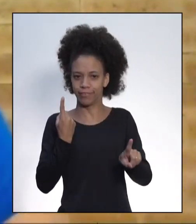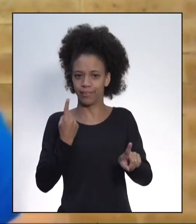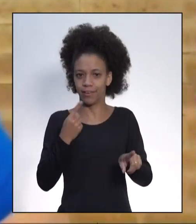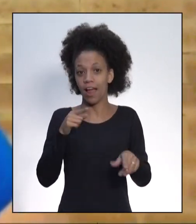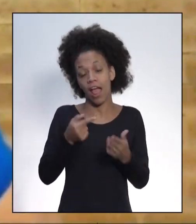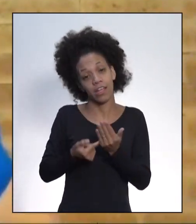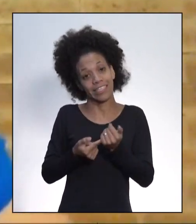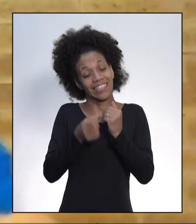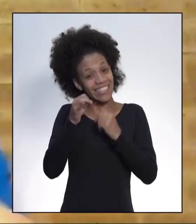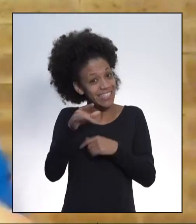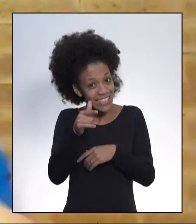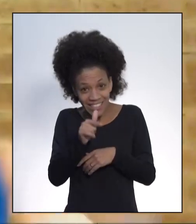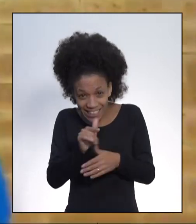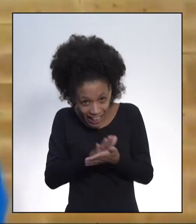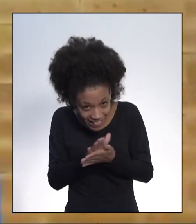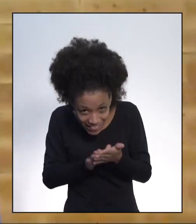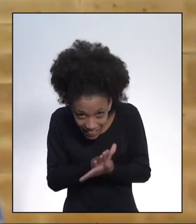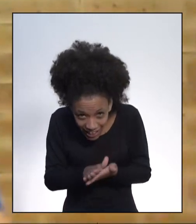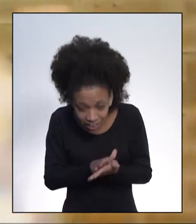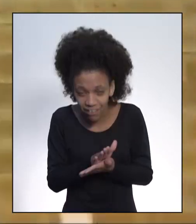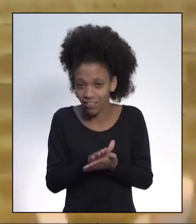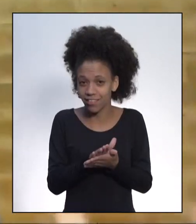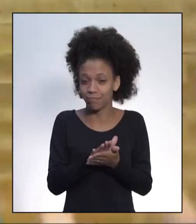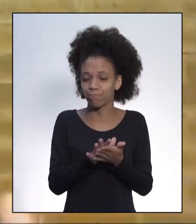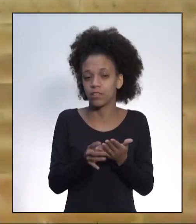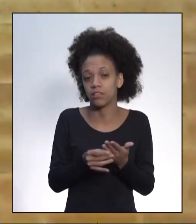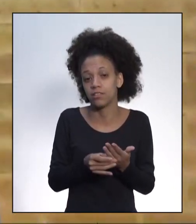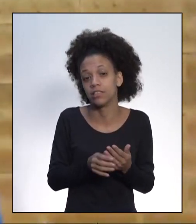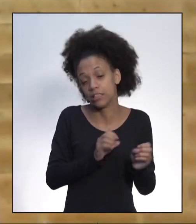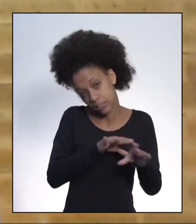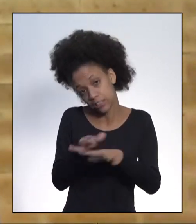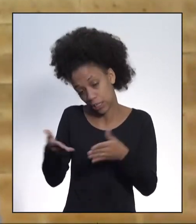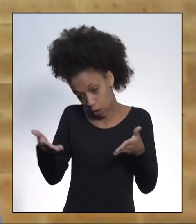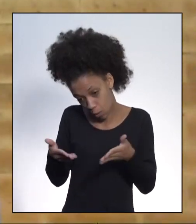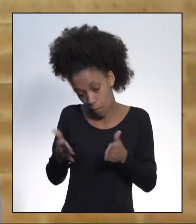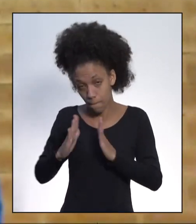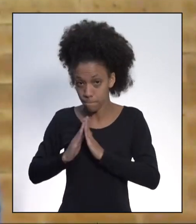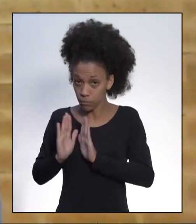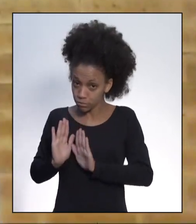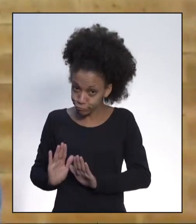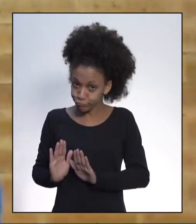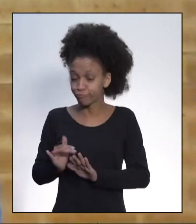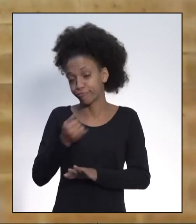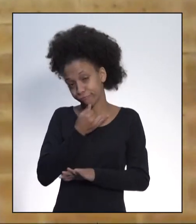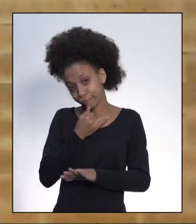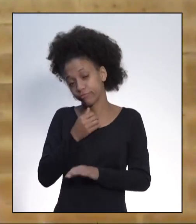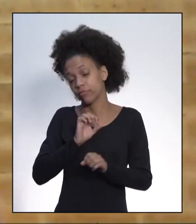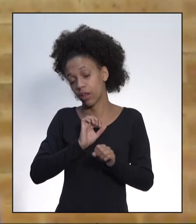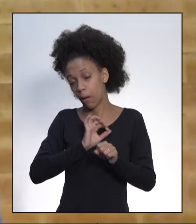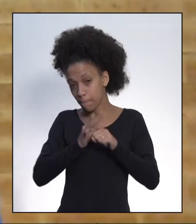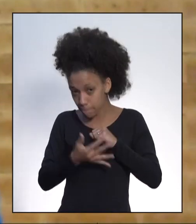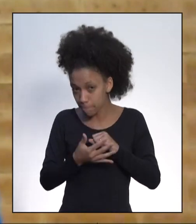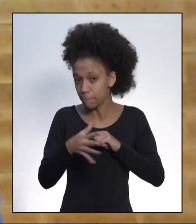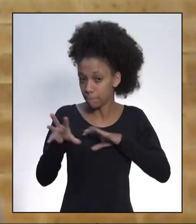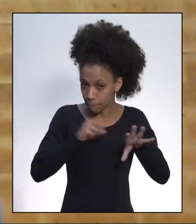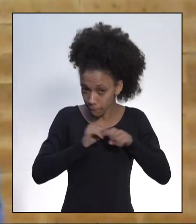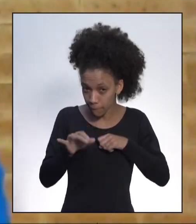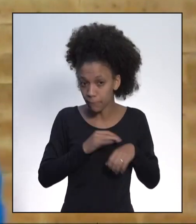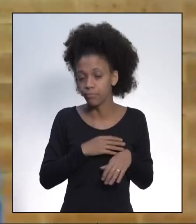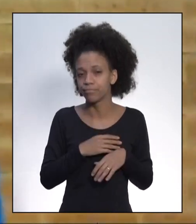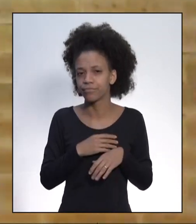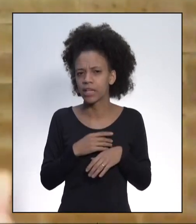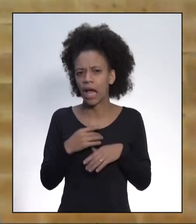fosse a tecnologia, educação, nesse momento que todos nós estamos em casa, infelizmente, por causa dessa pandemia, a gente